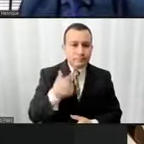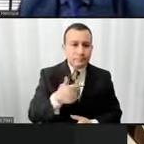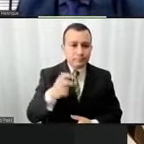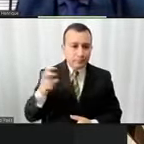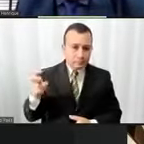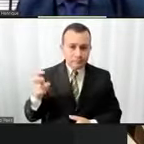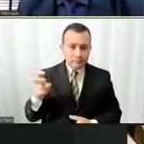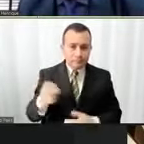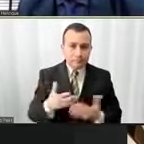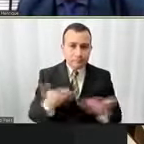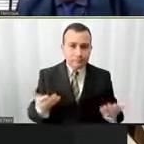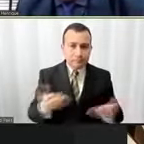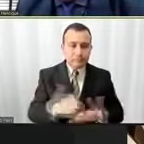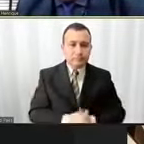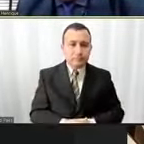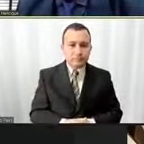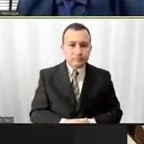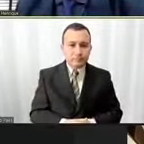fazer. Nós